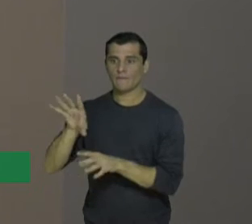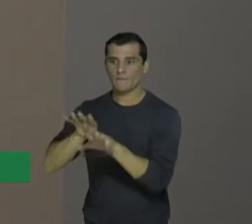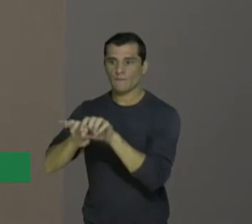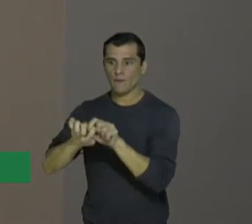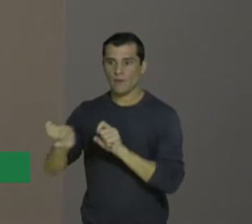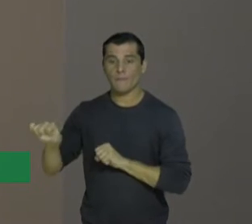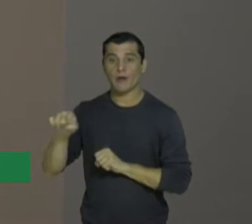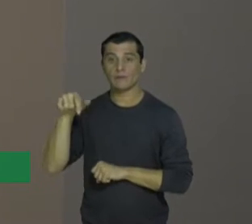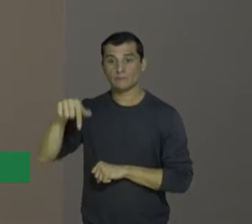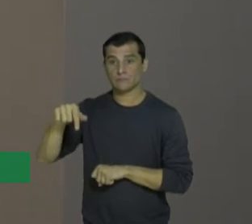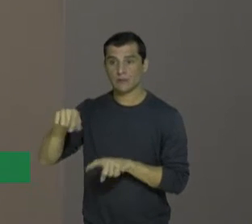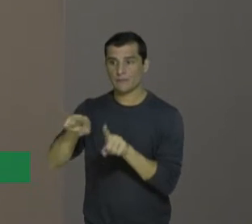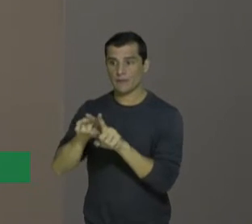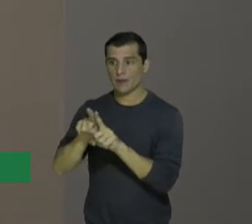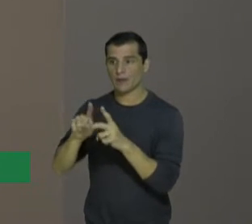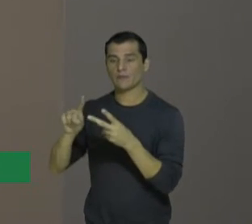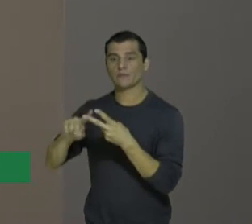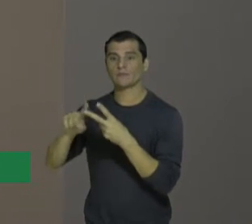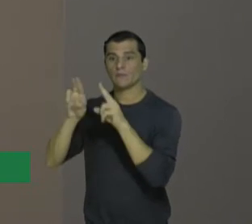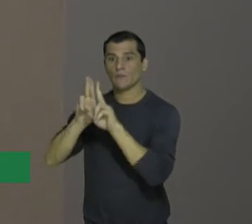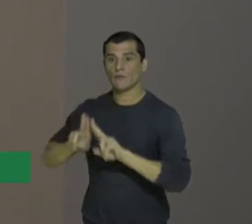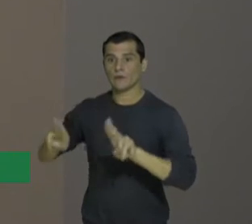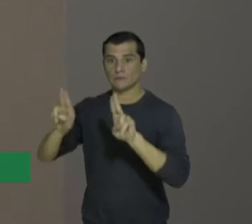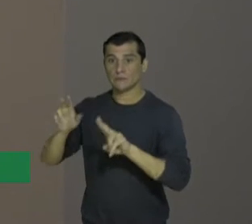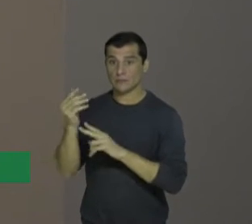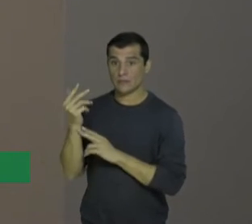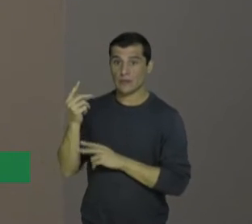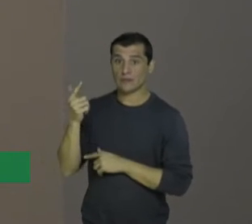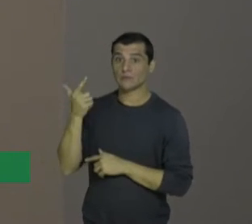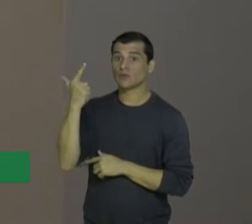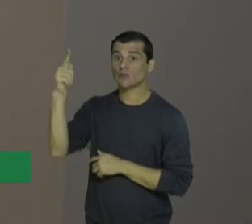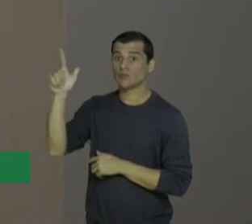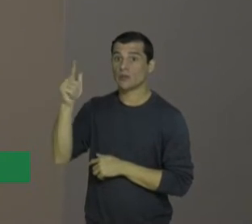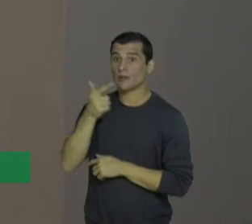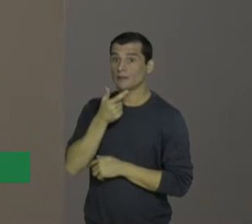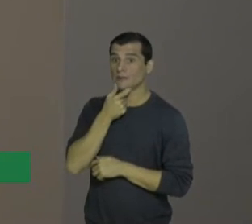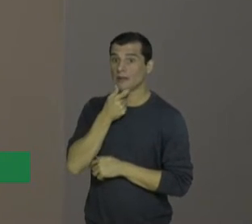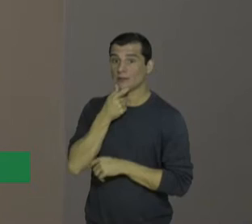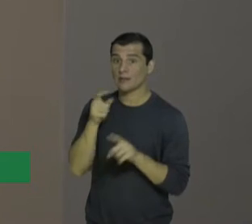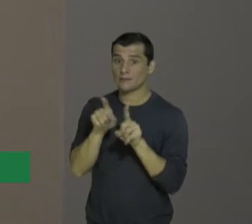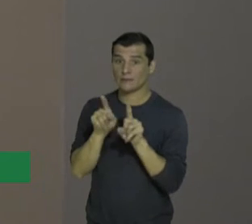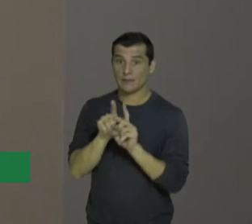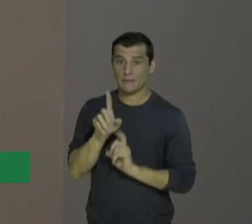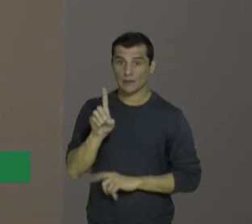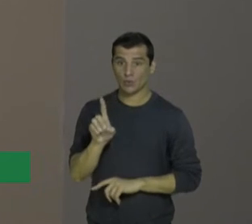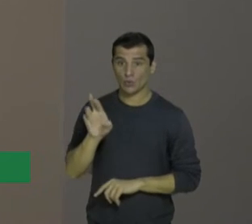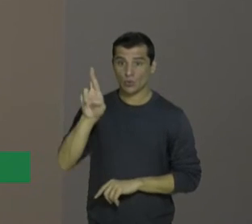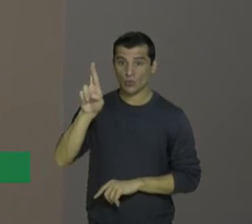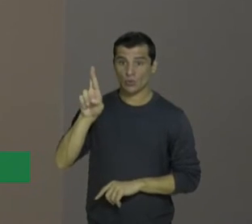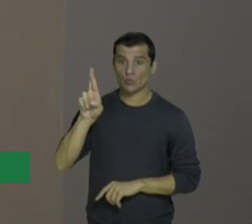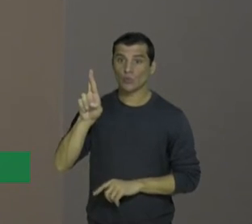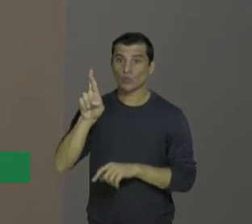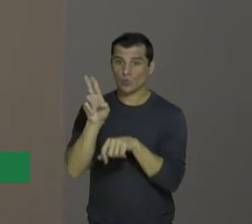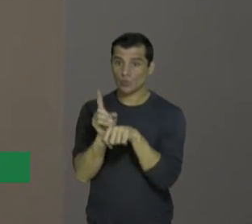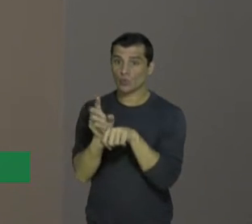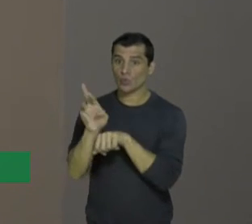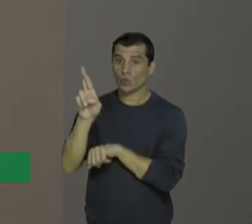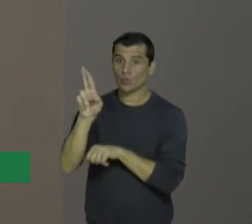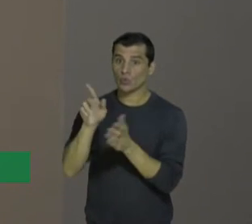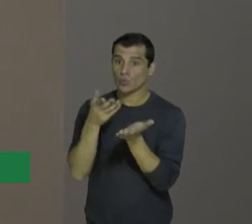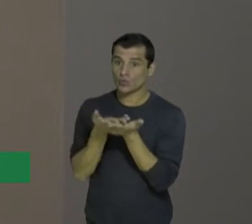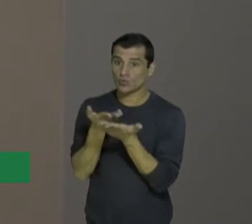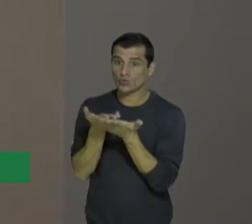Universidade Warwick na Inglaterra e doutorando em administração pela Universidade de São Paulo foi pesquisador